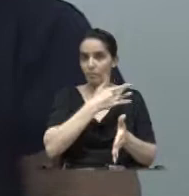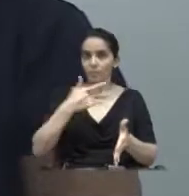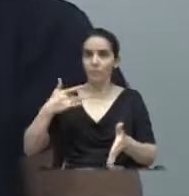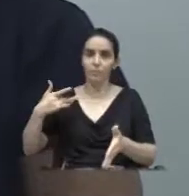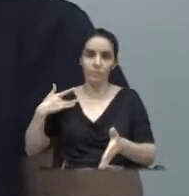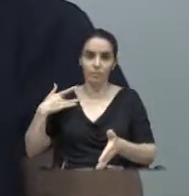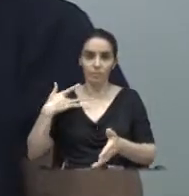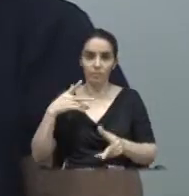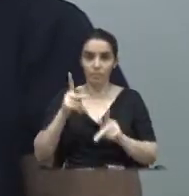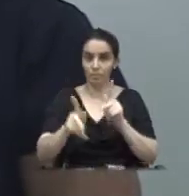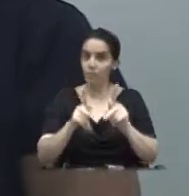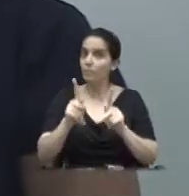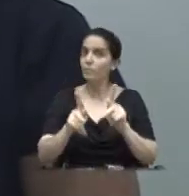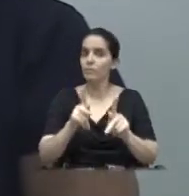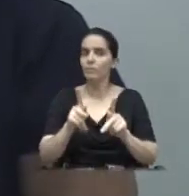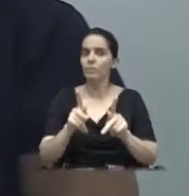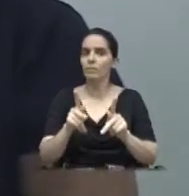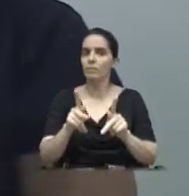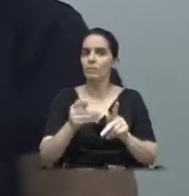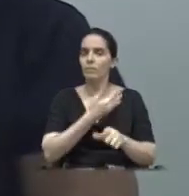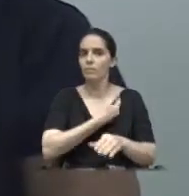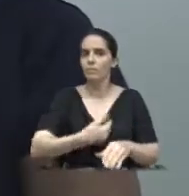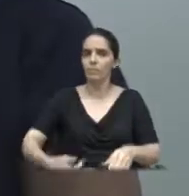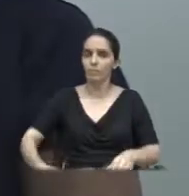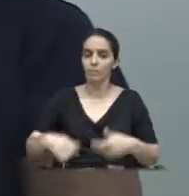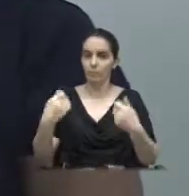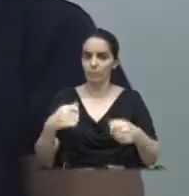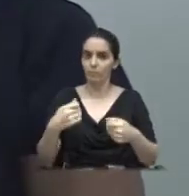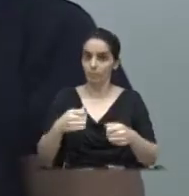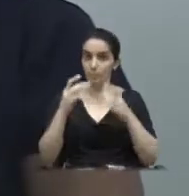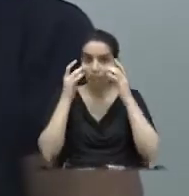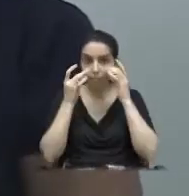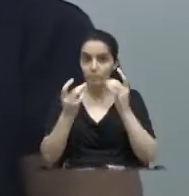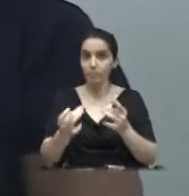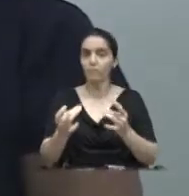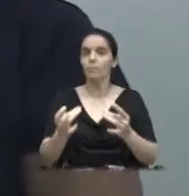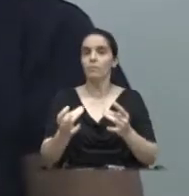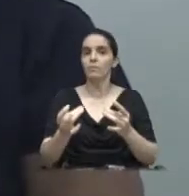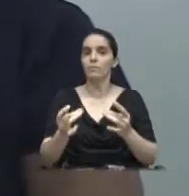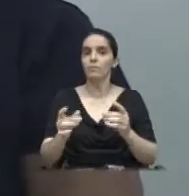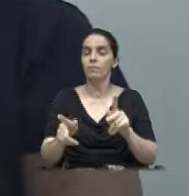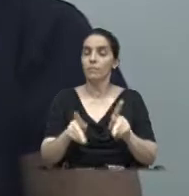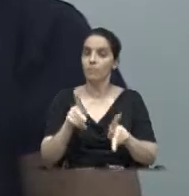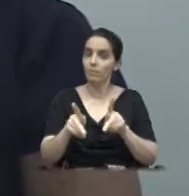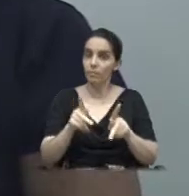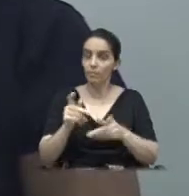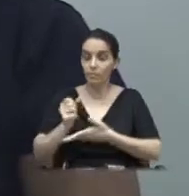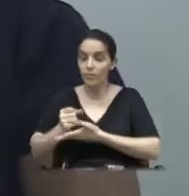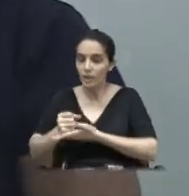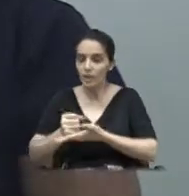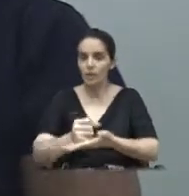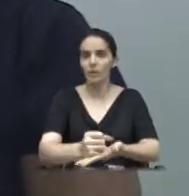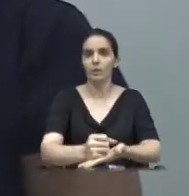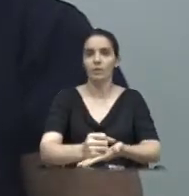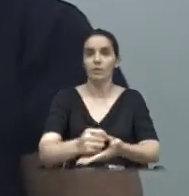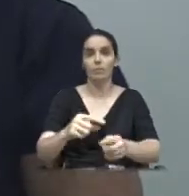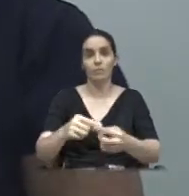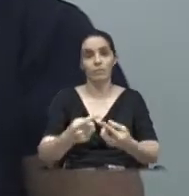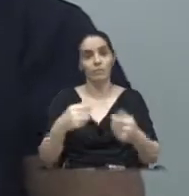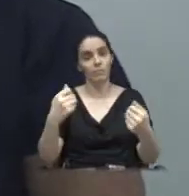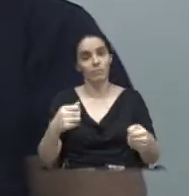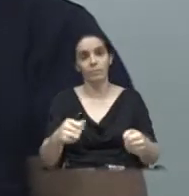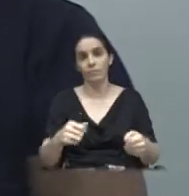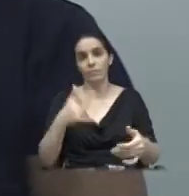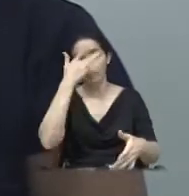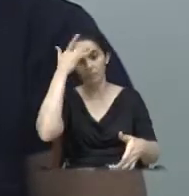nós precisamos que o poder público faça alguma coisa. A população pode até levar até lá, mas tem que ter alguém para